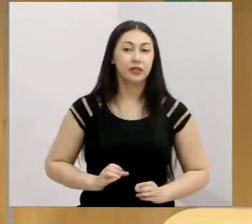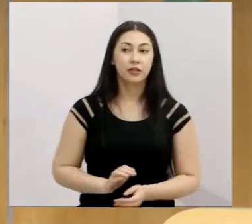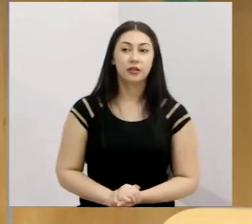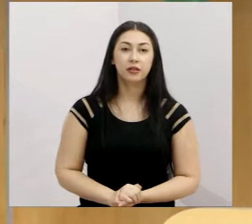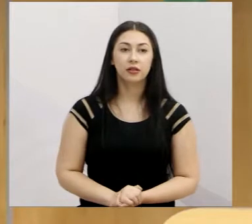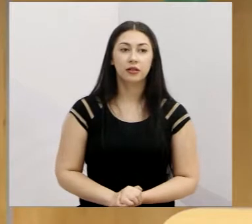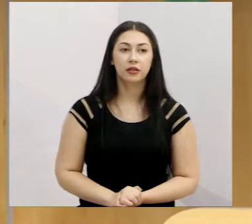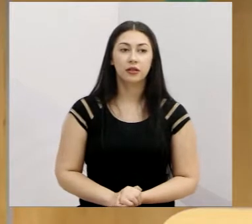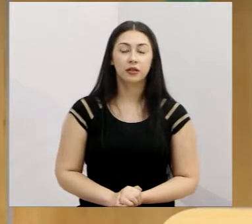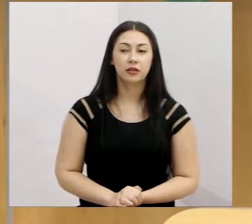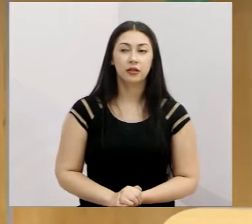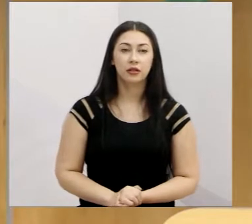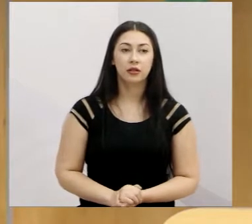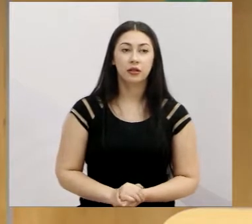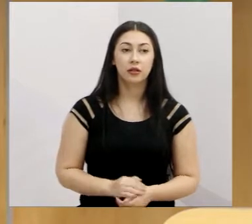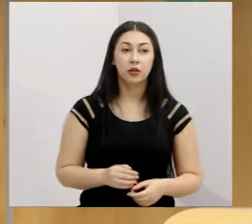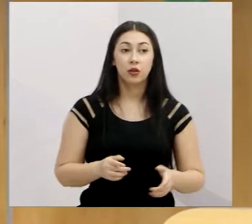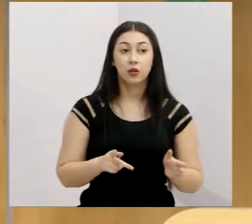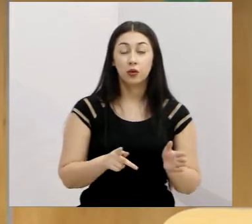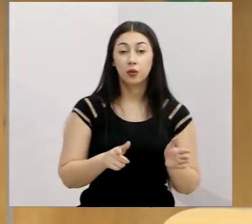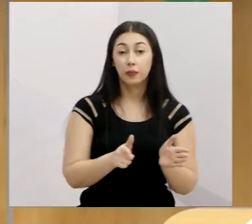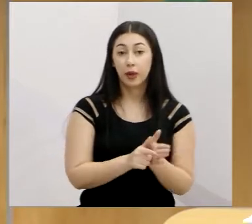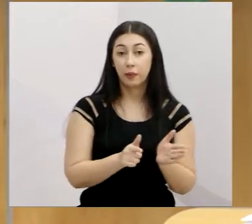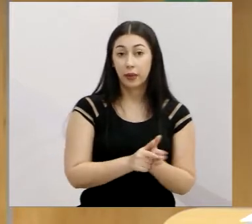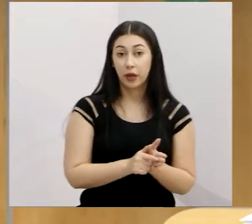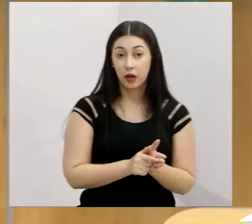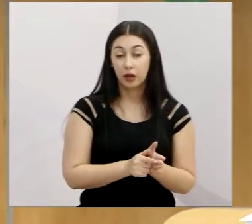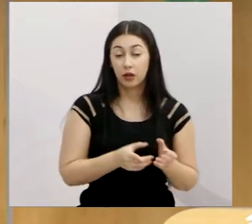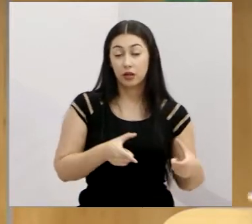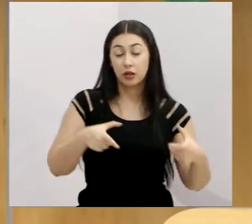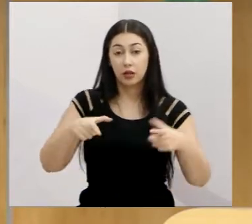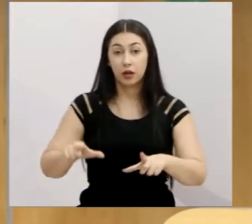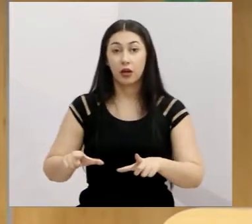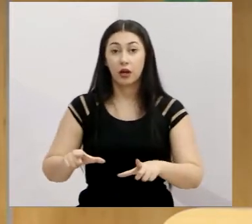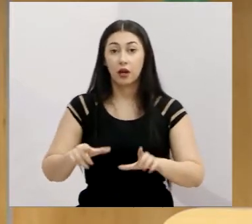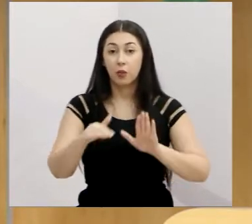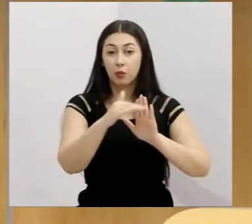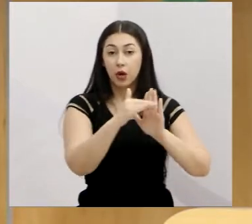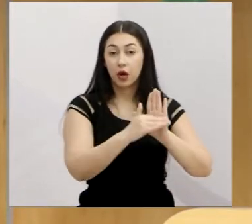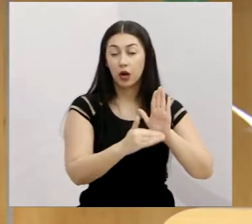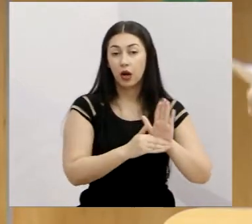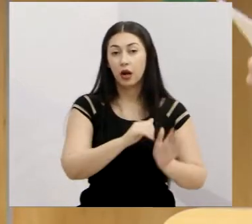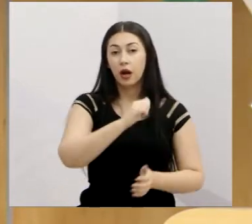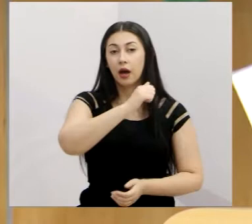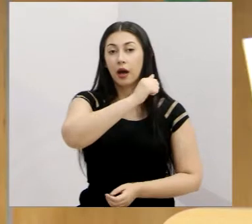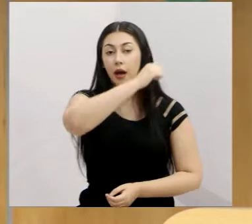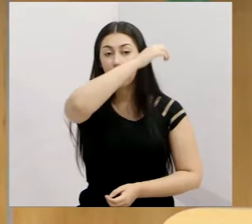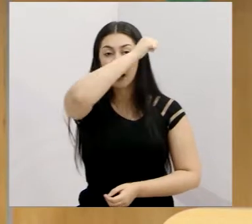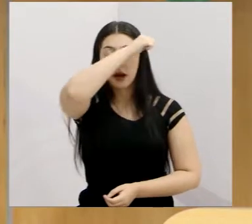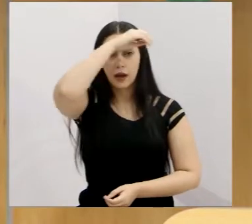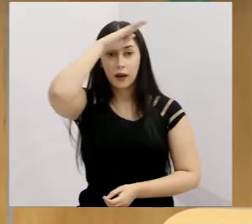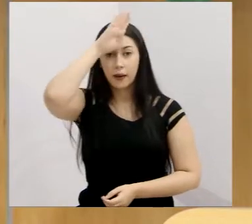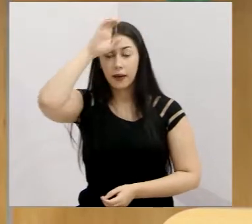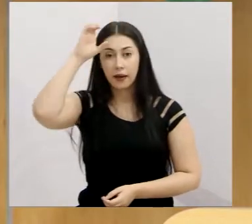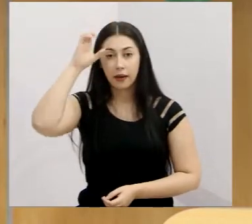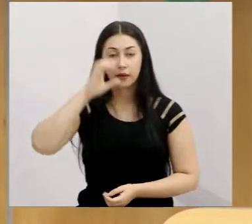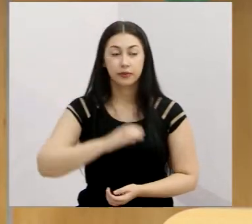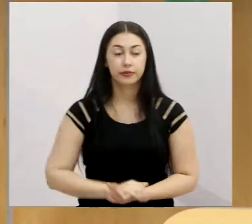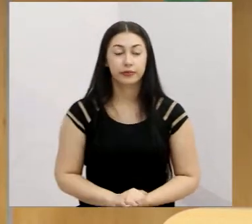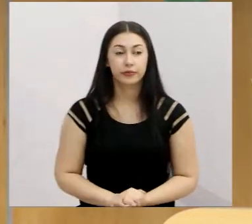critério de entrega da homenagem obedecerá a ordem alfabética dos nomes dos Senhores vereadores